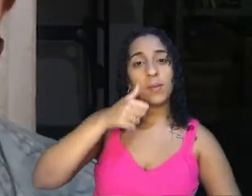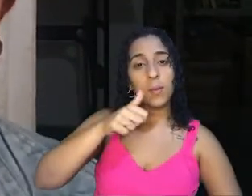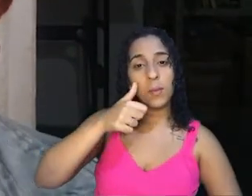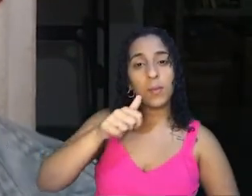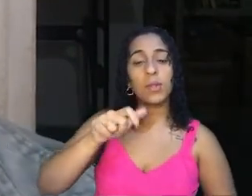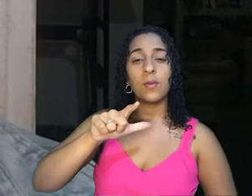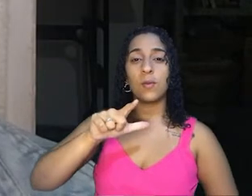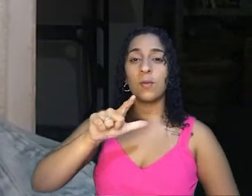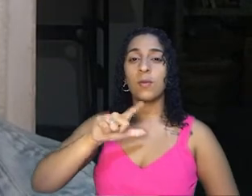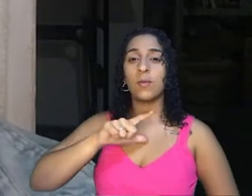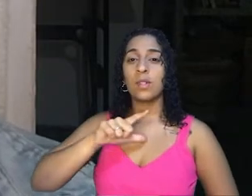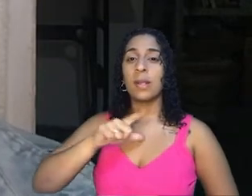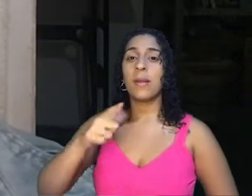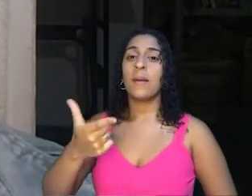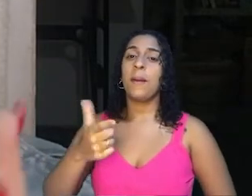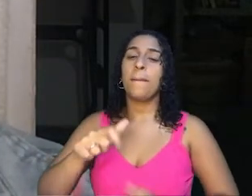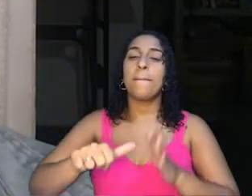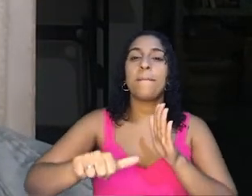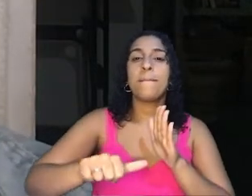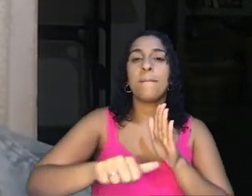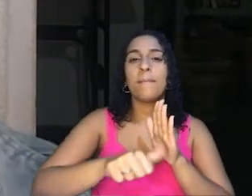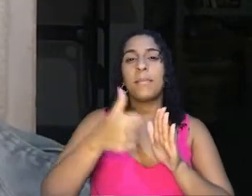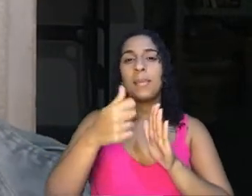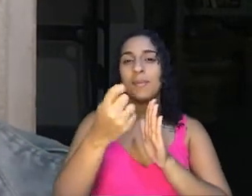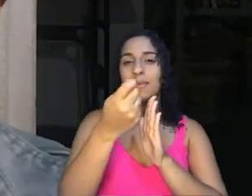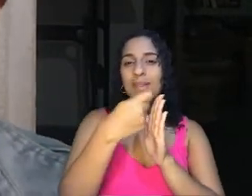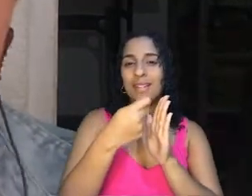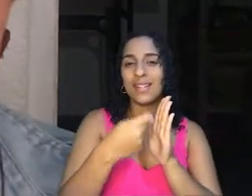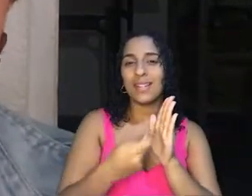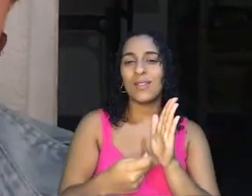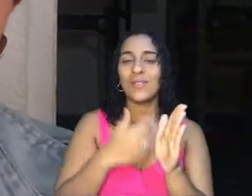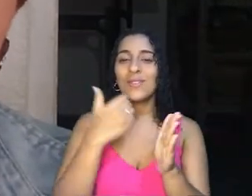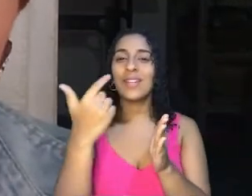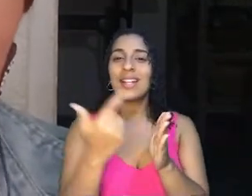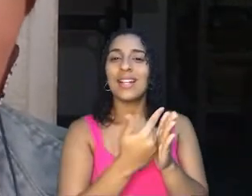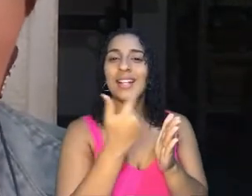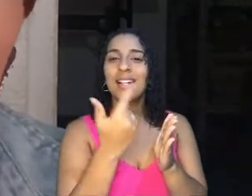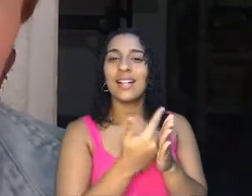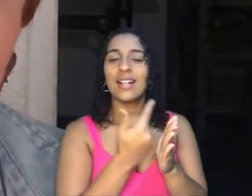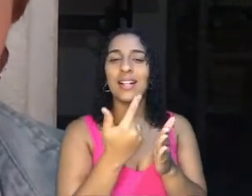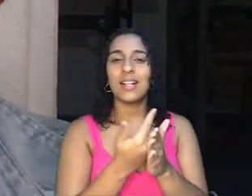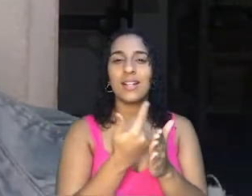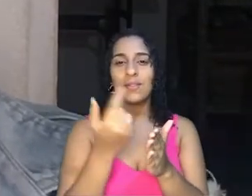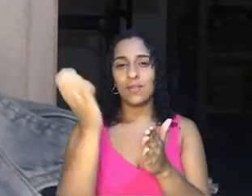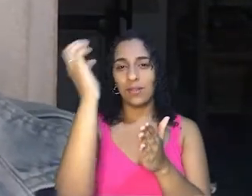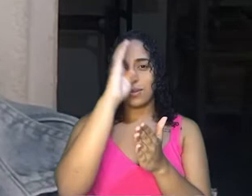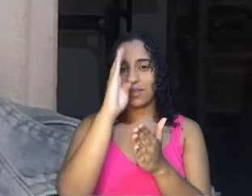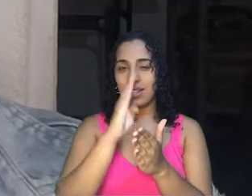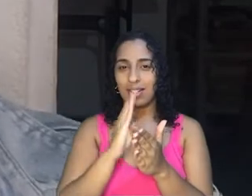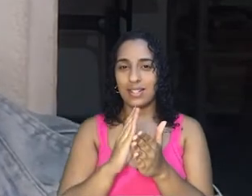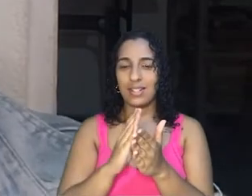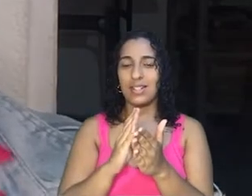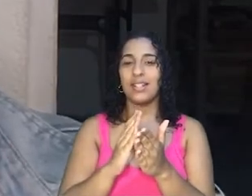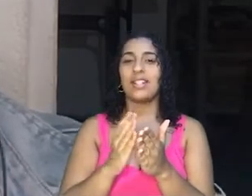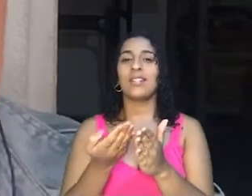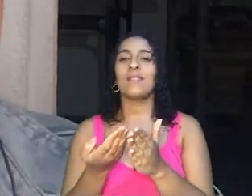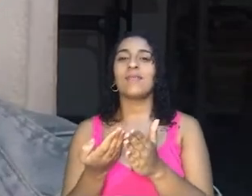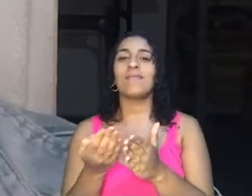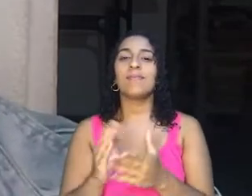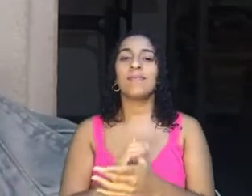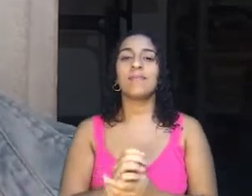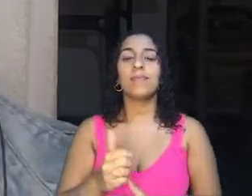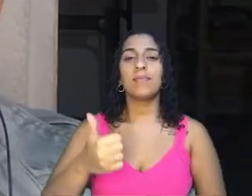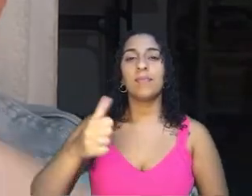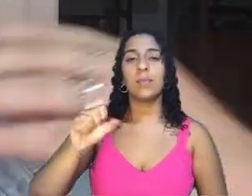romance brasileiro Úrsula d1859 um Marco para o feminismo negro bom e a gente